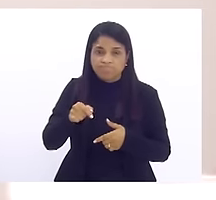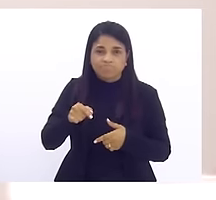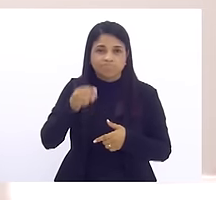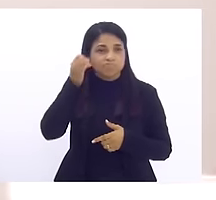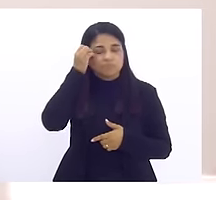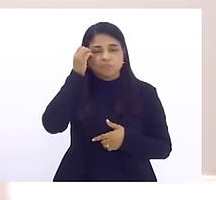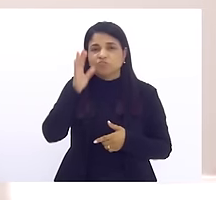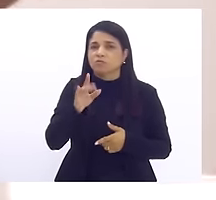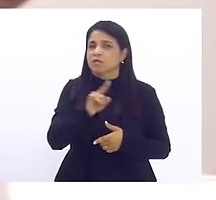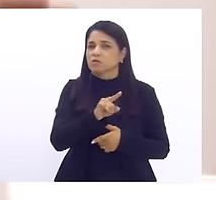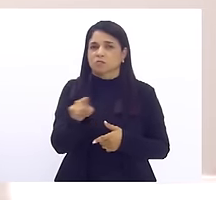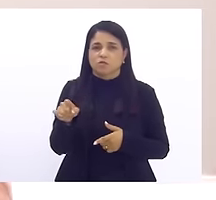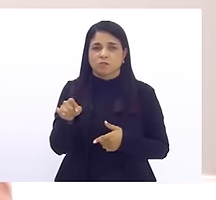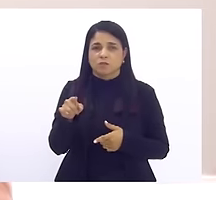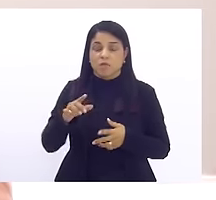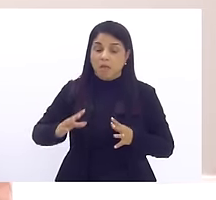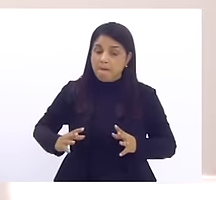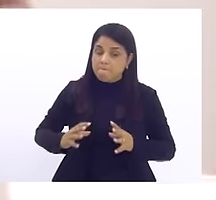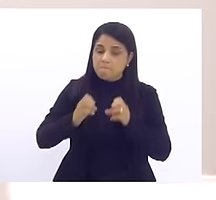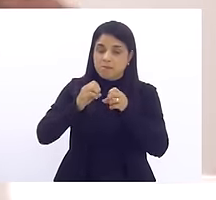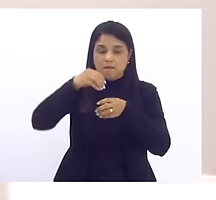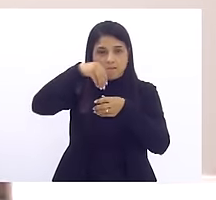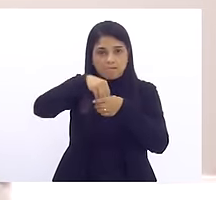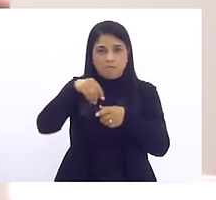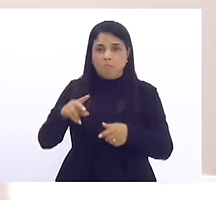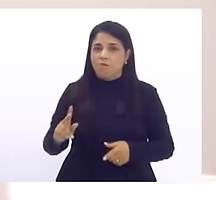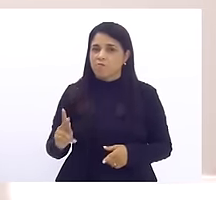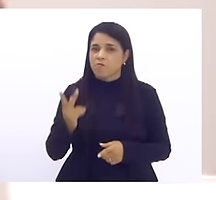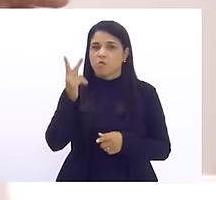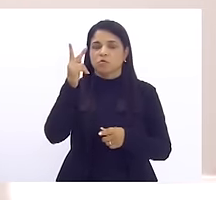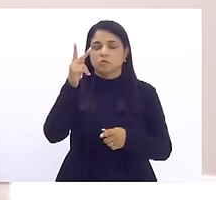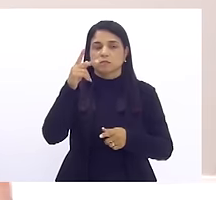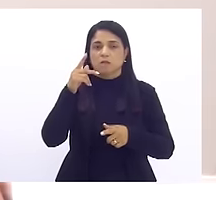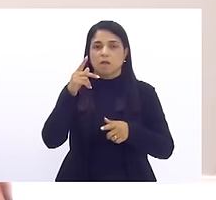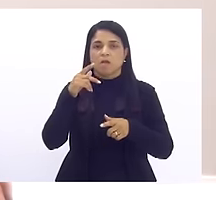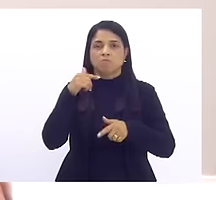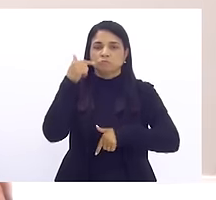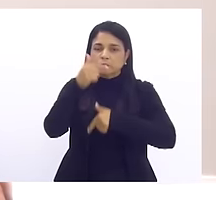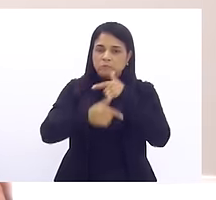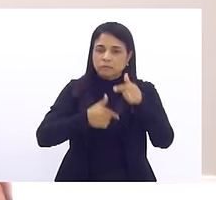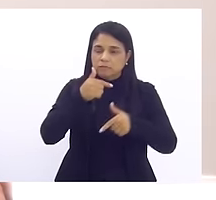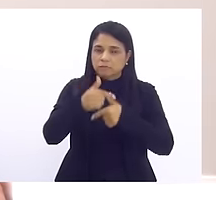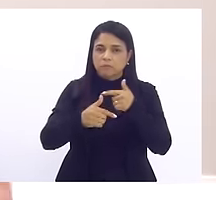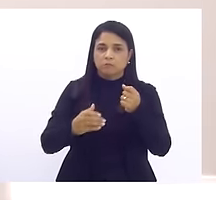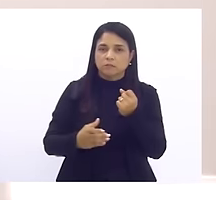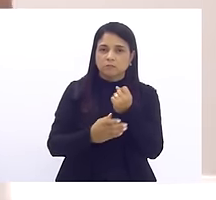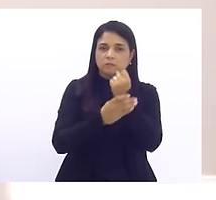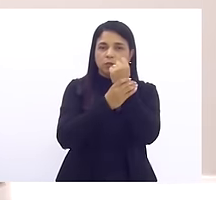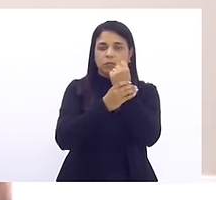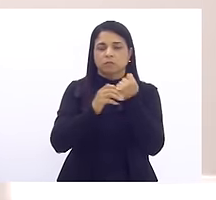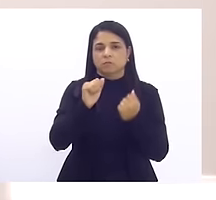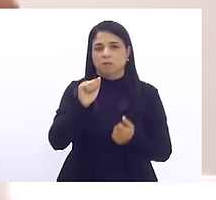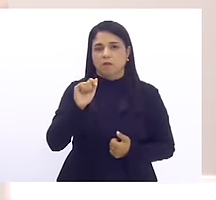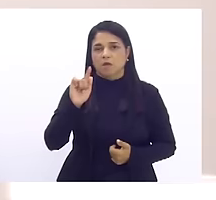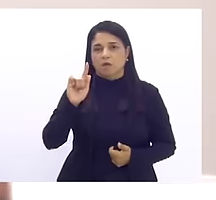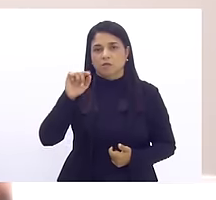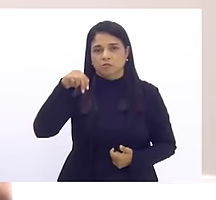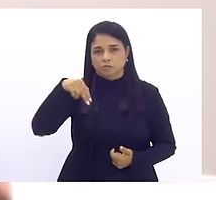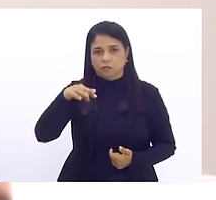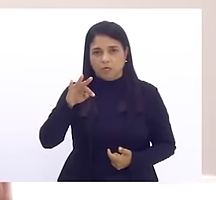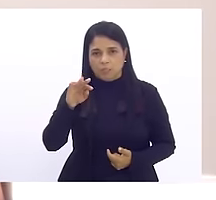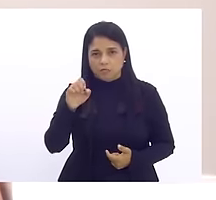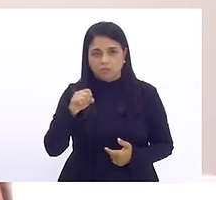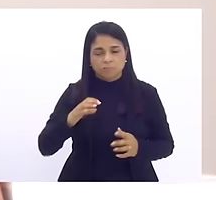noção abrir aqui dentro para valorizar o trabalho dos agentes públicos de segurança a gente destaca todo dia né